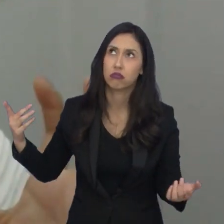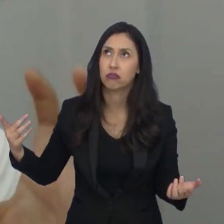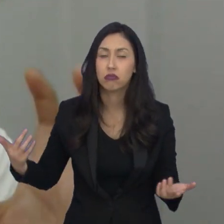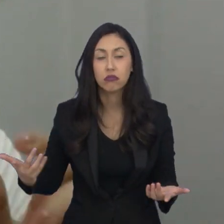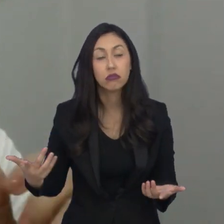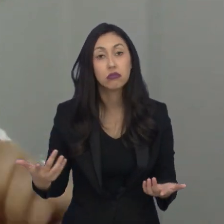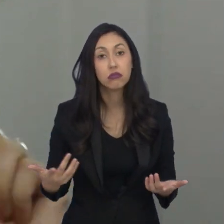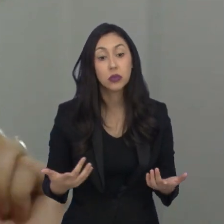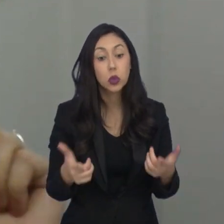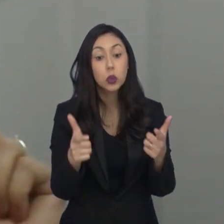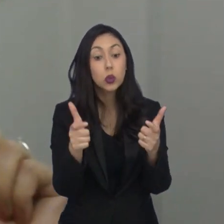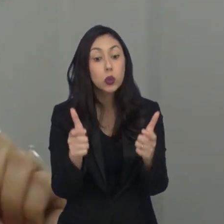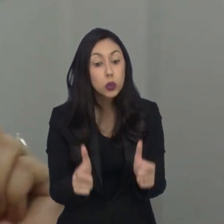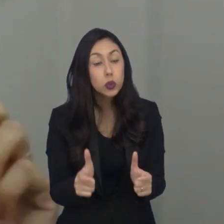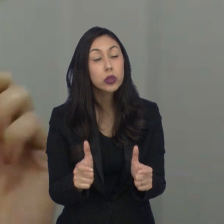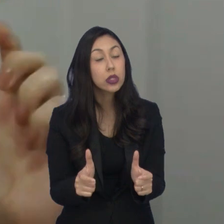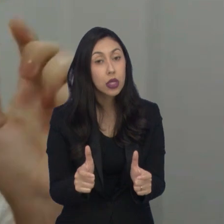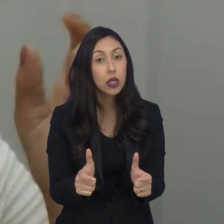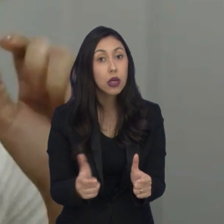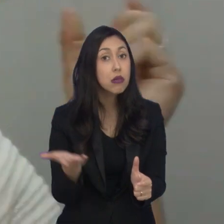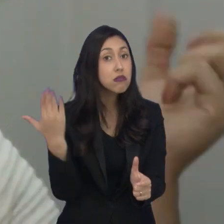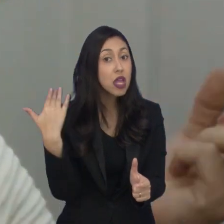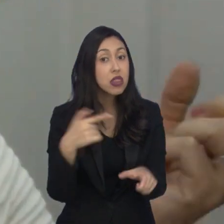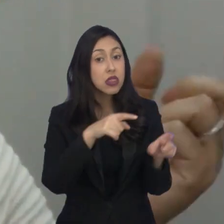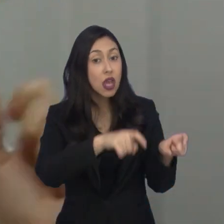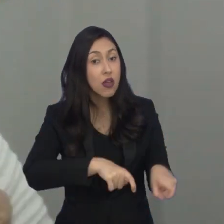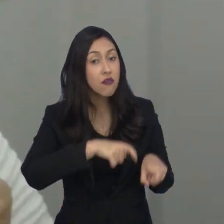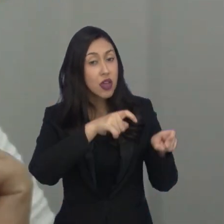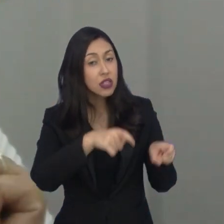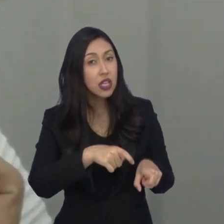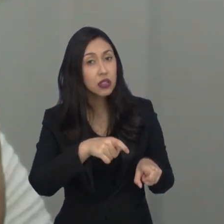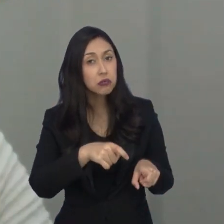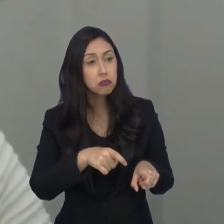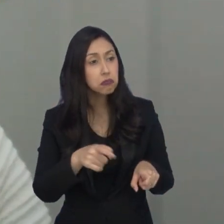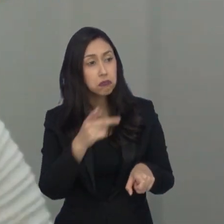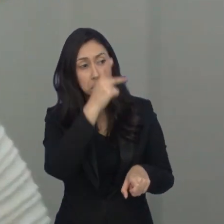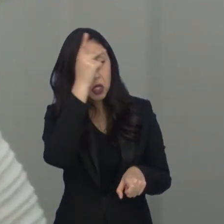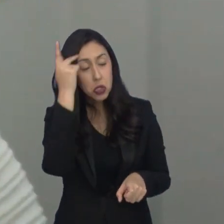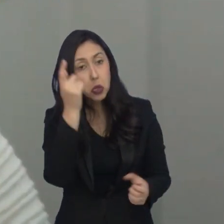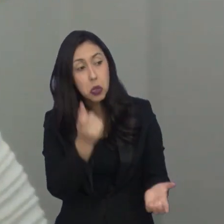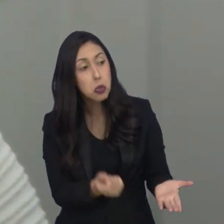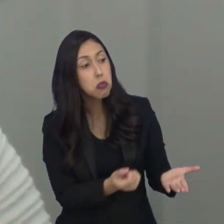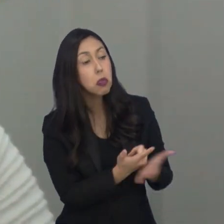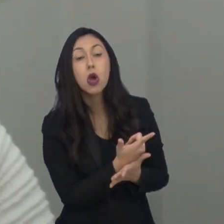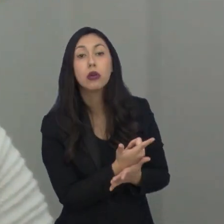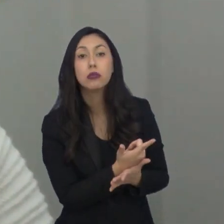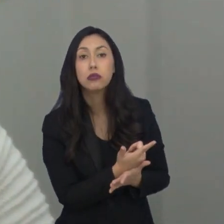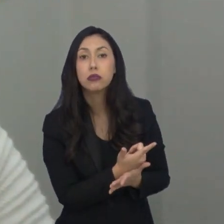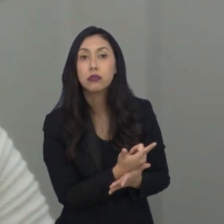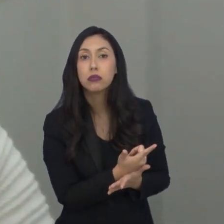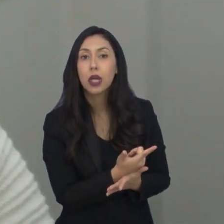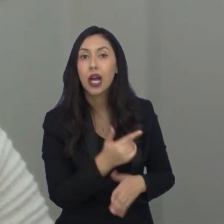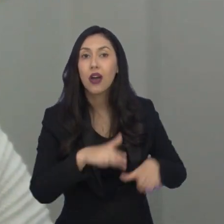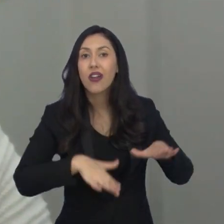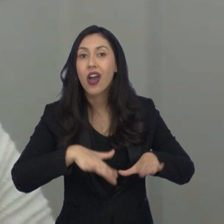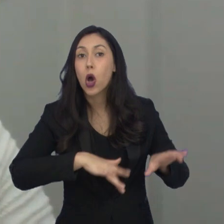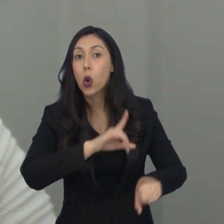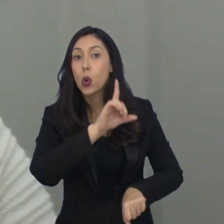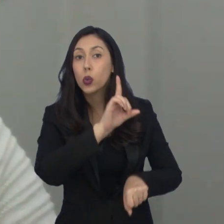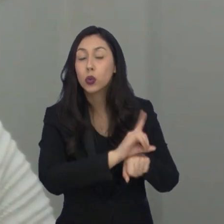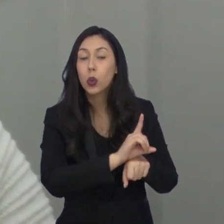esse imóvel que era fazenda, que tem matrícula X, se a pessoa que era dona desse